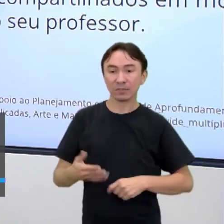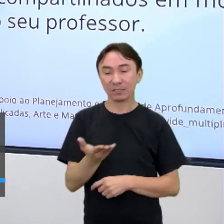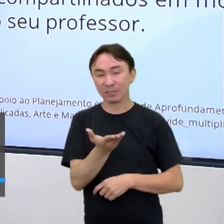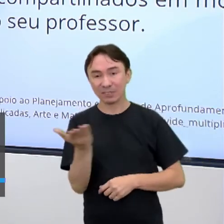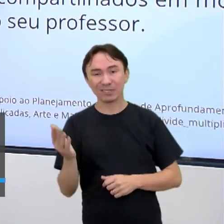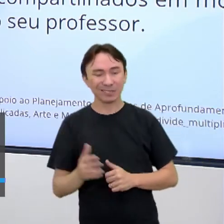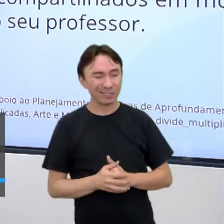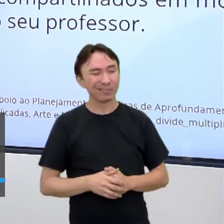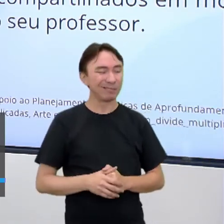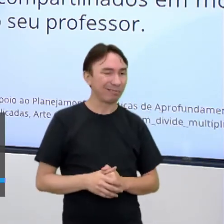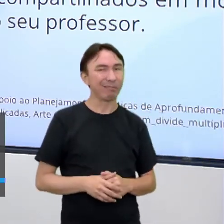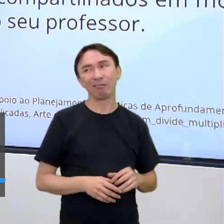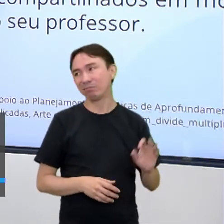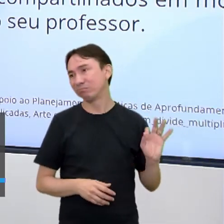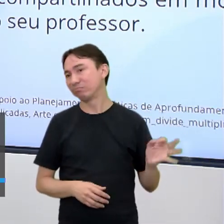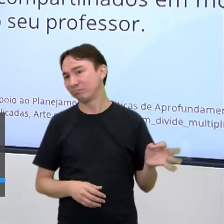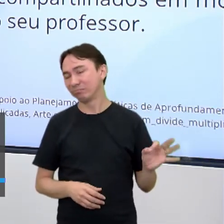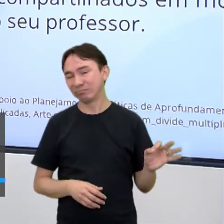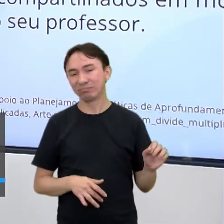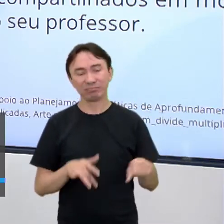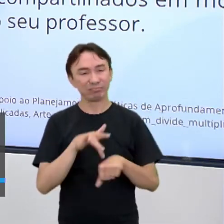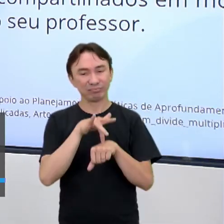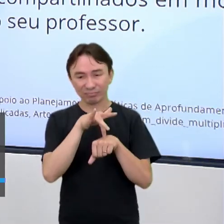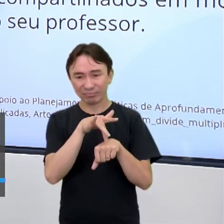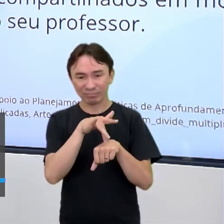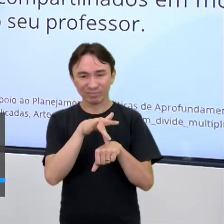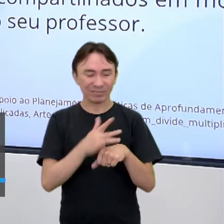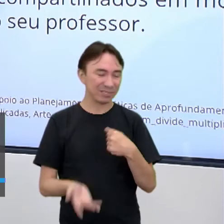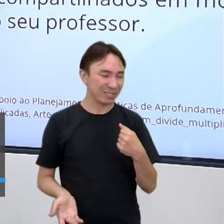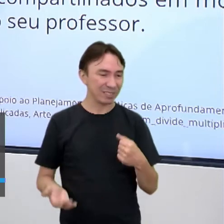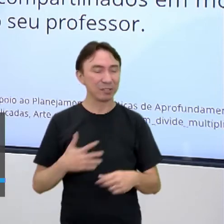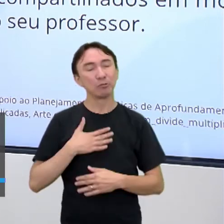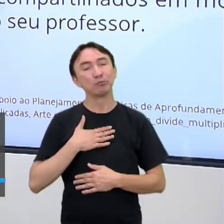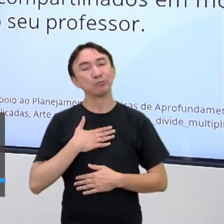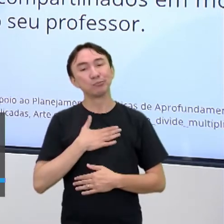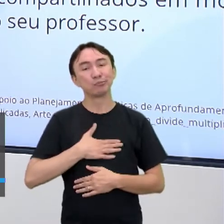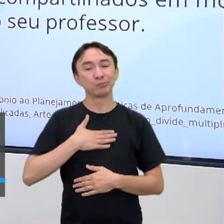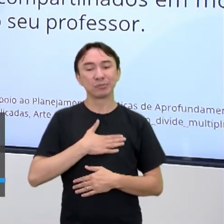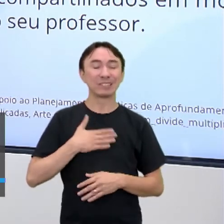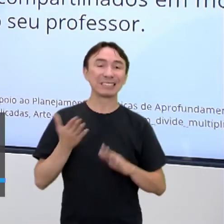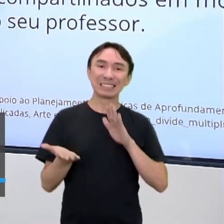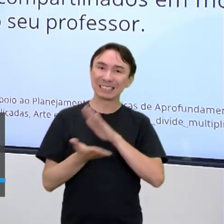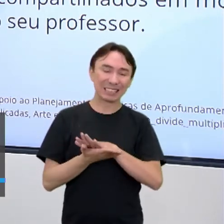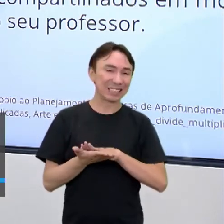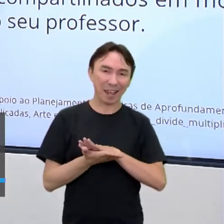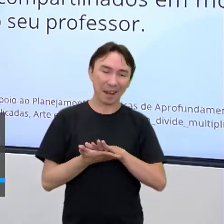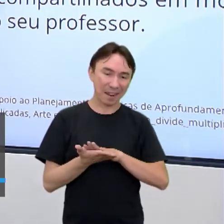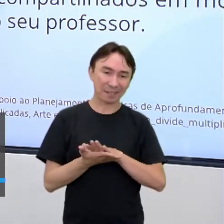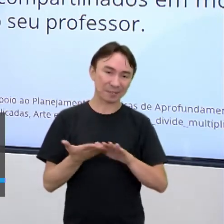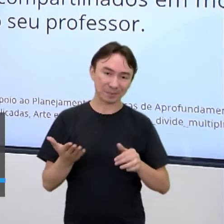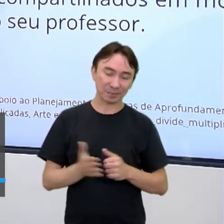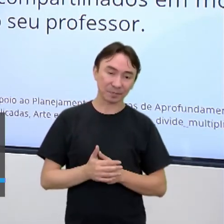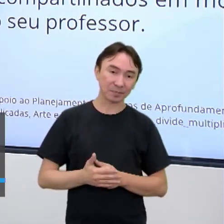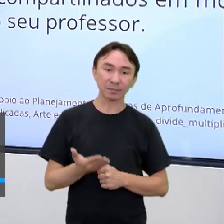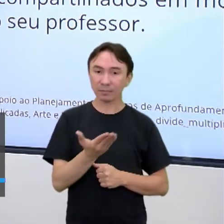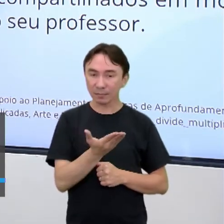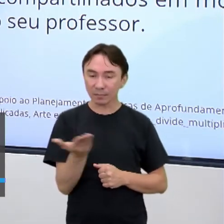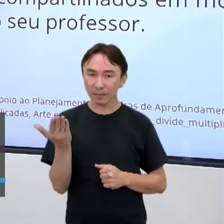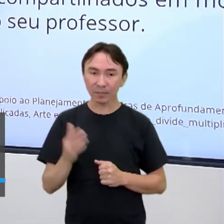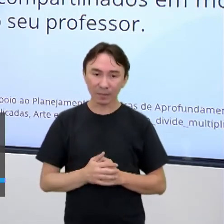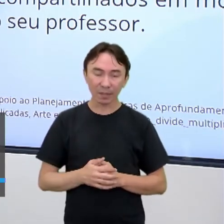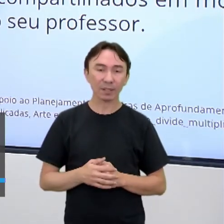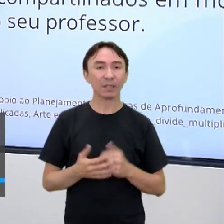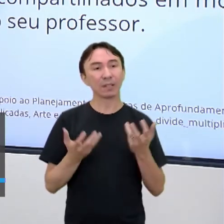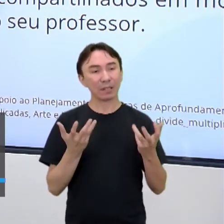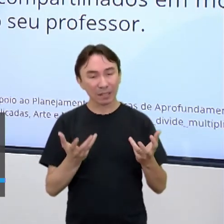momentos, tudo bem, beleza, tal, mas aquilo não é prazer seu, né? Então, toda vez que você procura conhecimento, ou o autoconhecimento, vamos